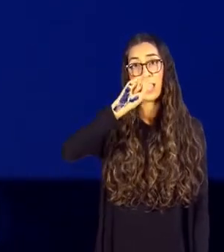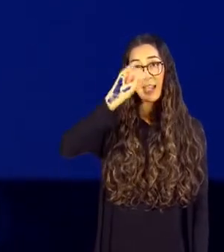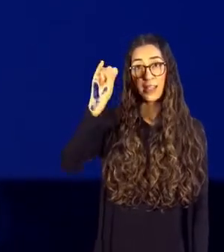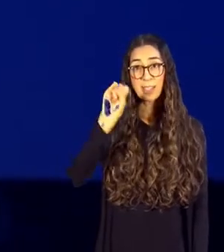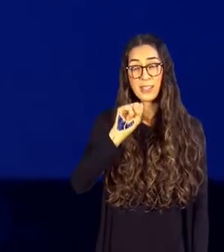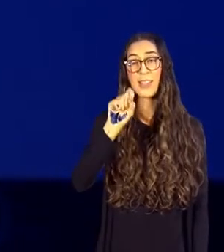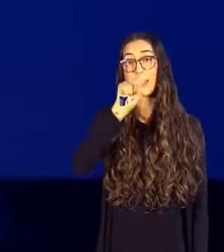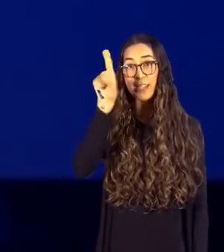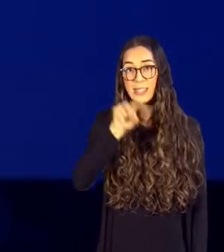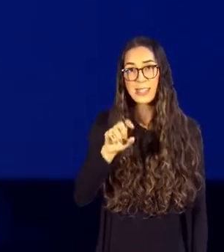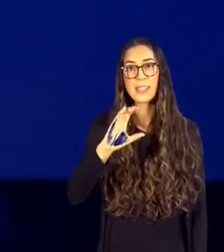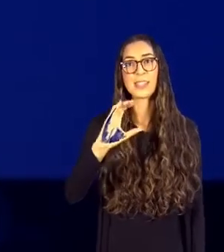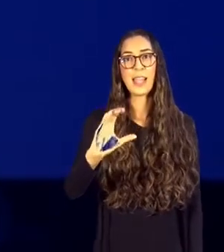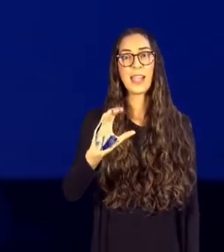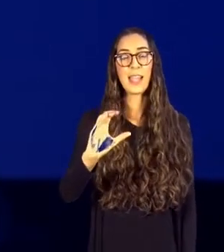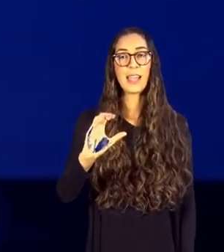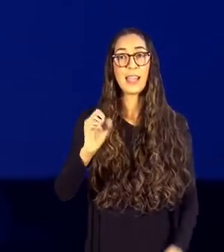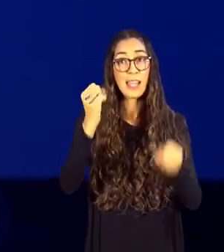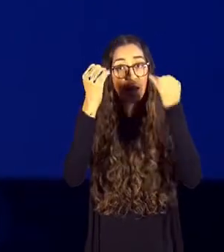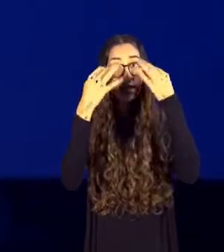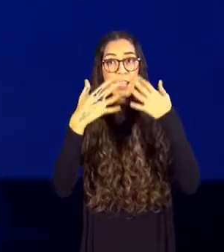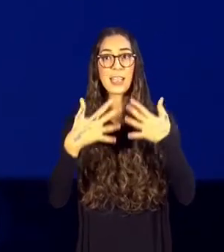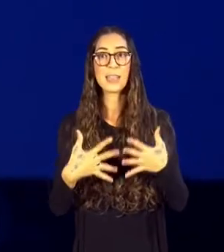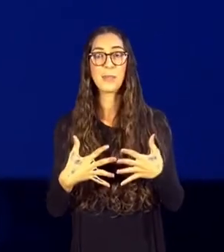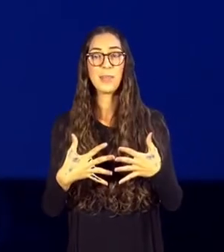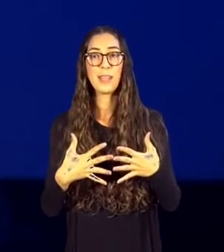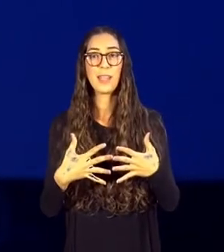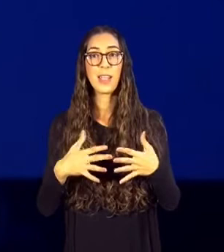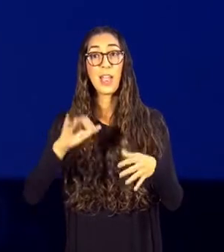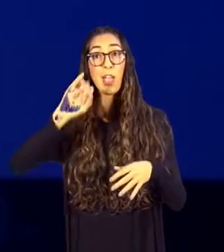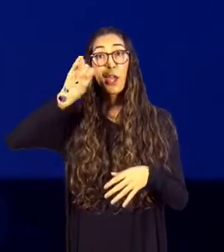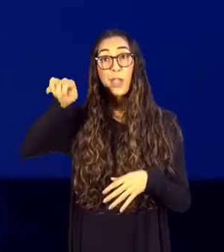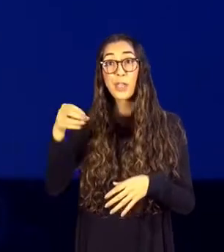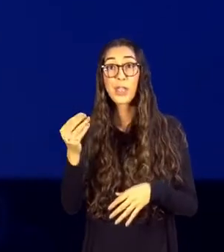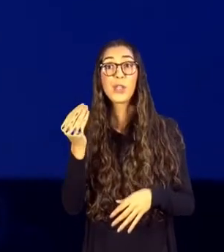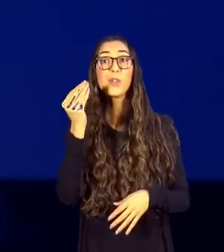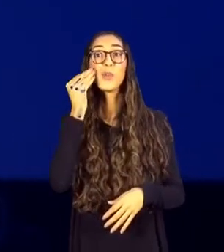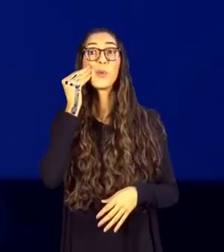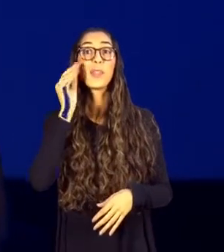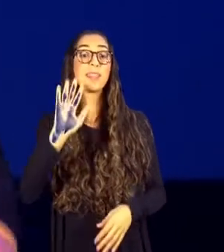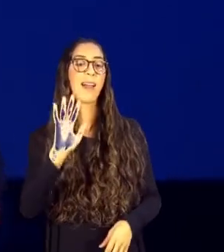seu corpo? Ele responderá, eu fui ferido na casa dos meus amigos.